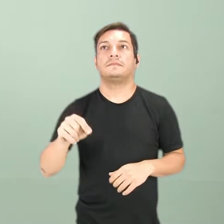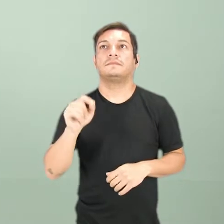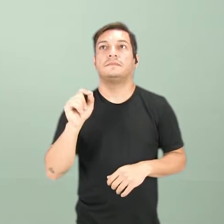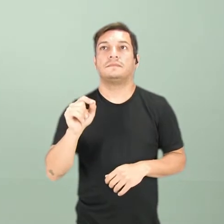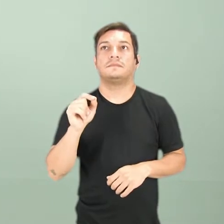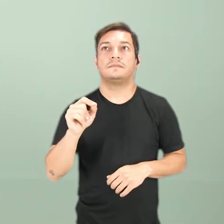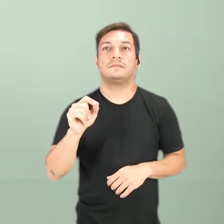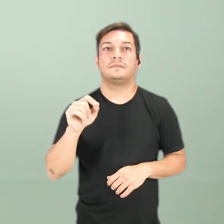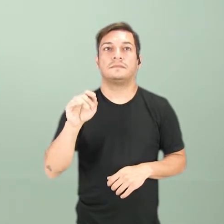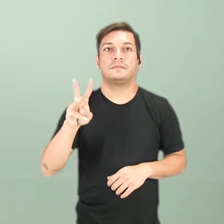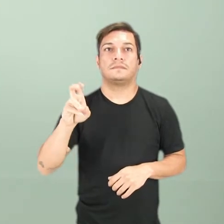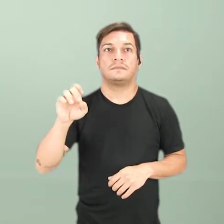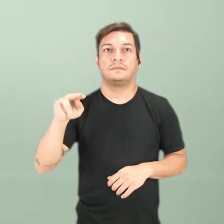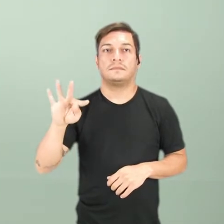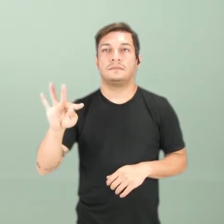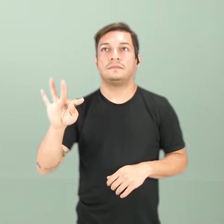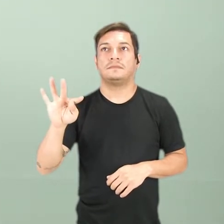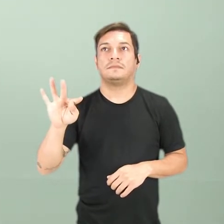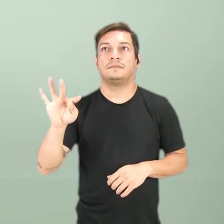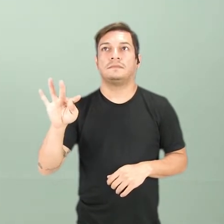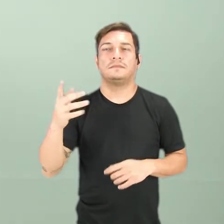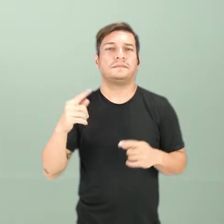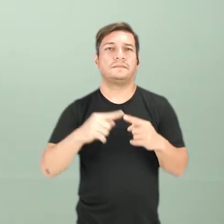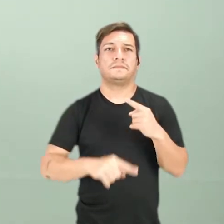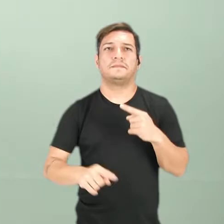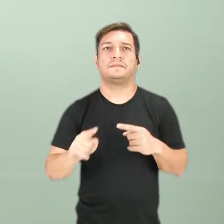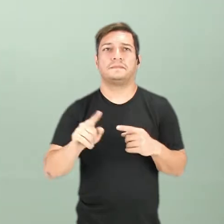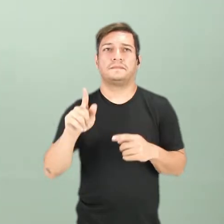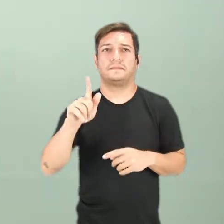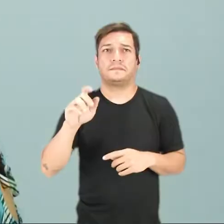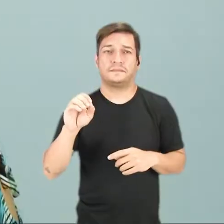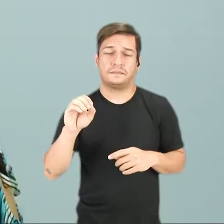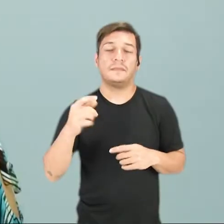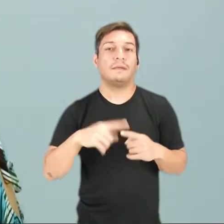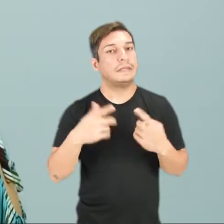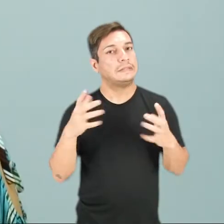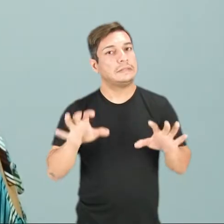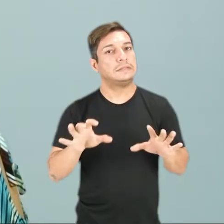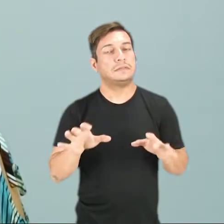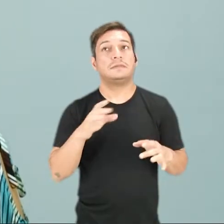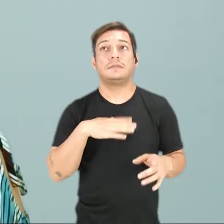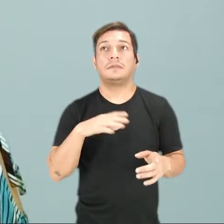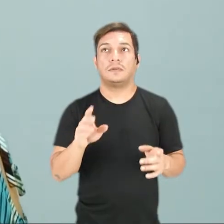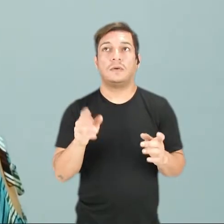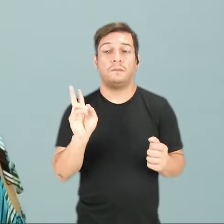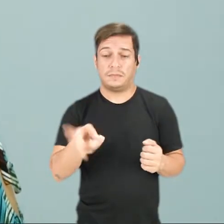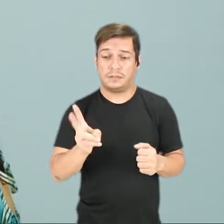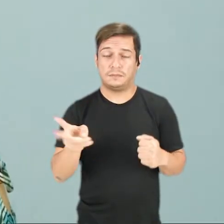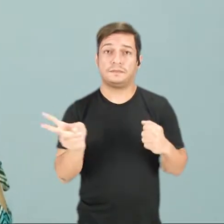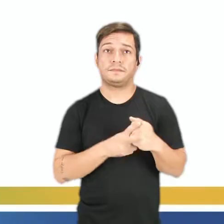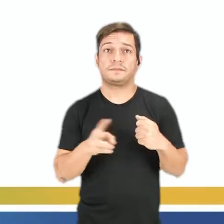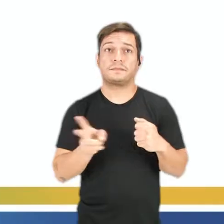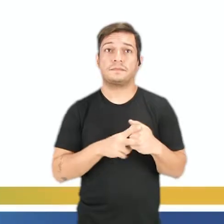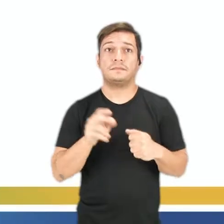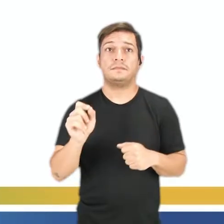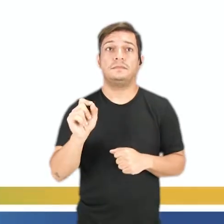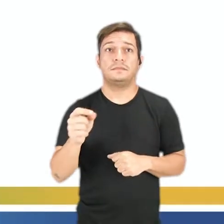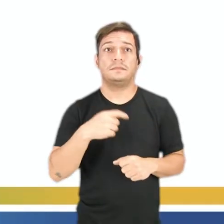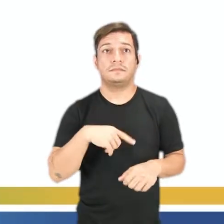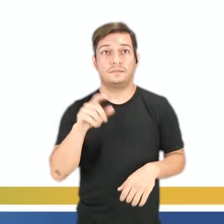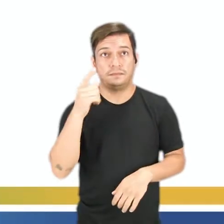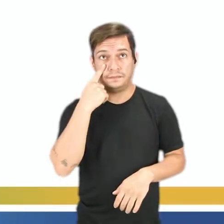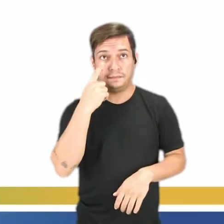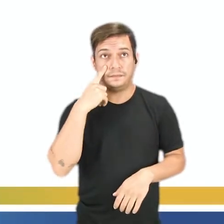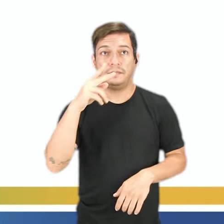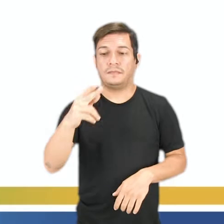é went. Não tem nada a ver com go, mas é isso. É o mesmo verbo. Olha esse é